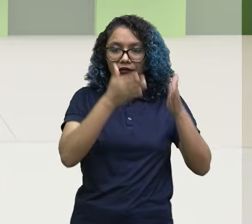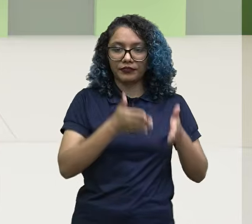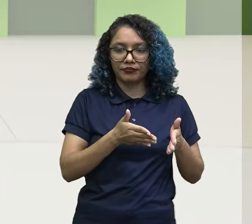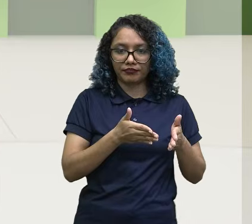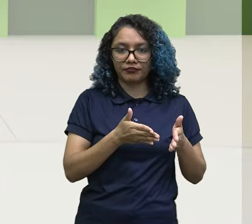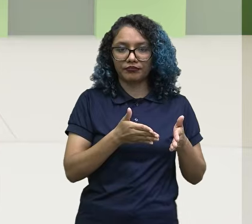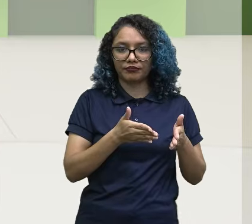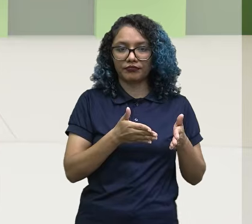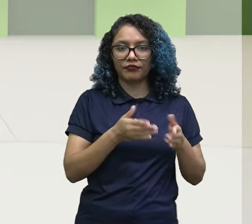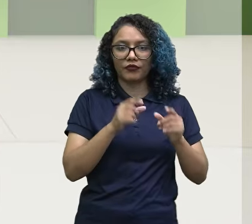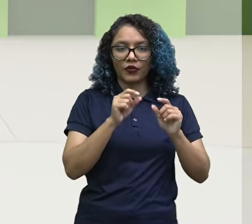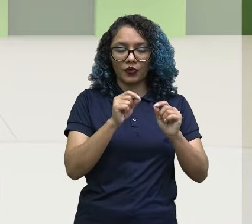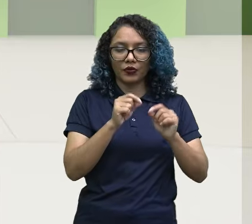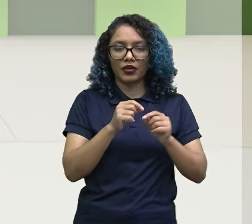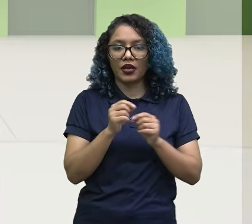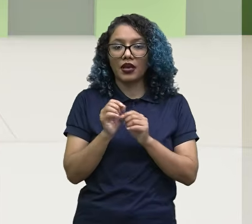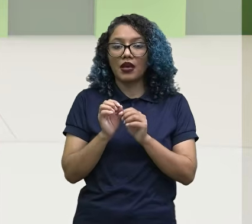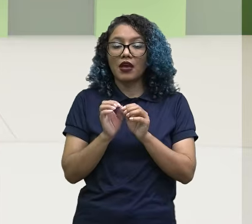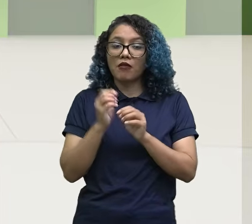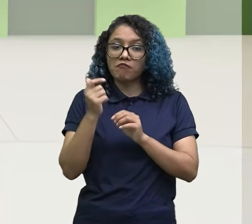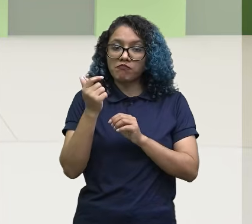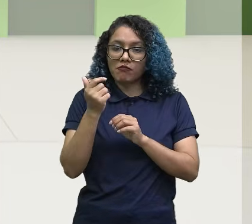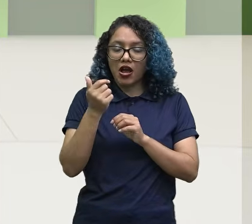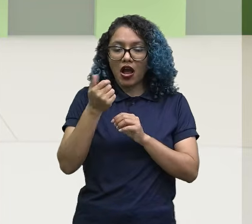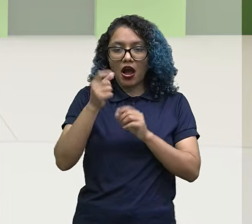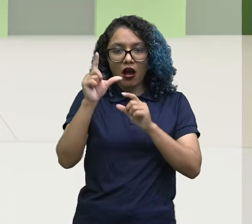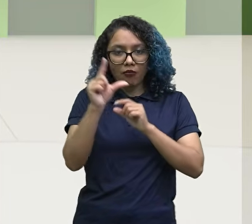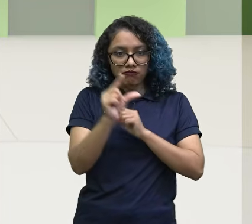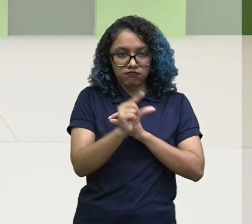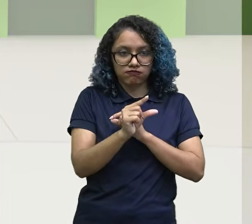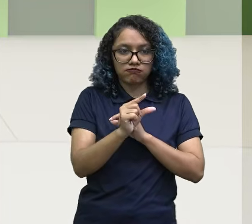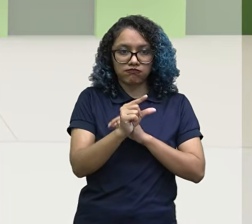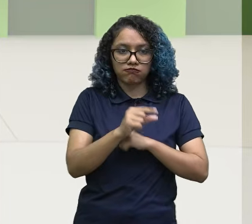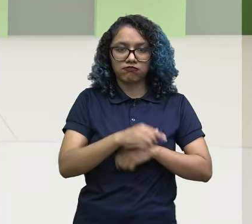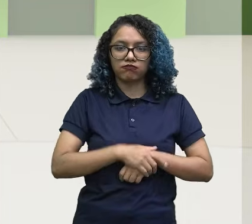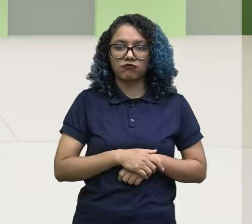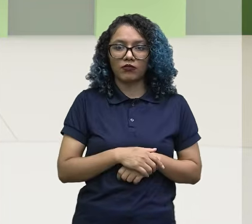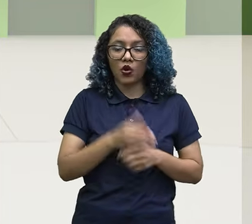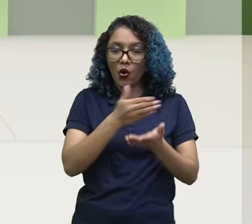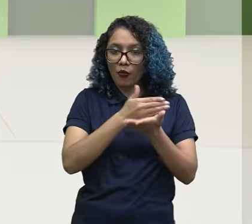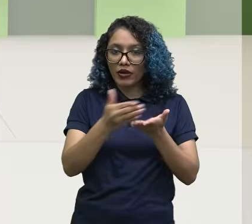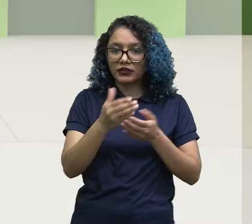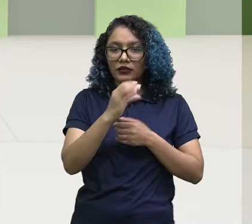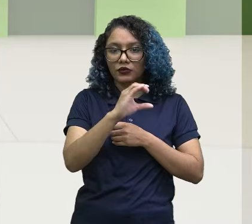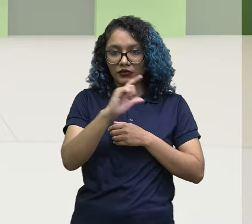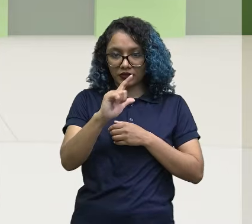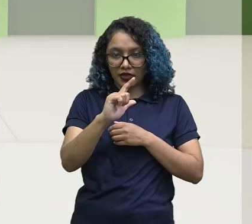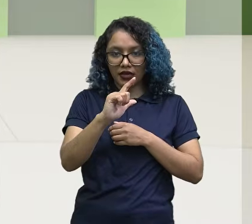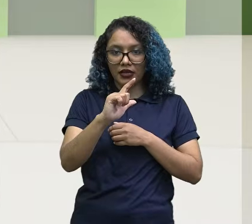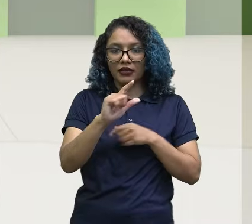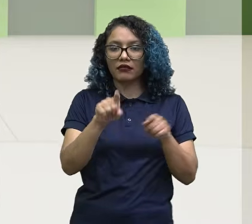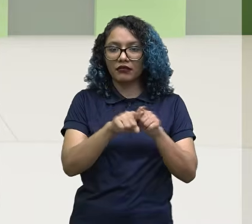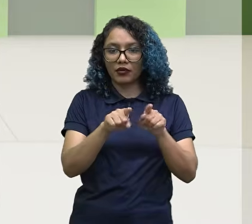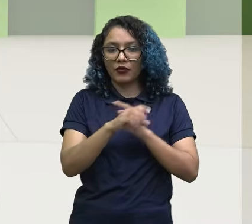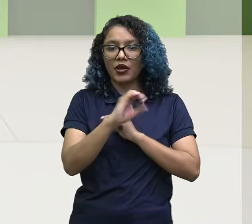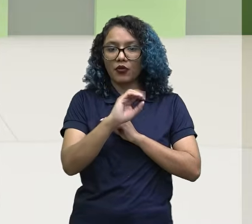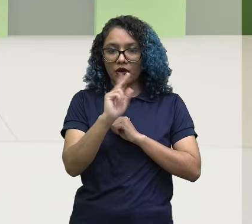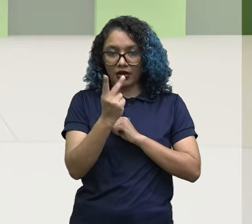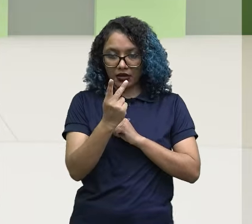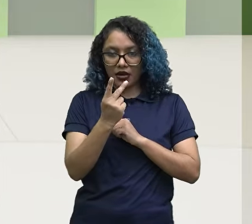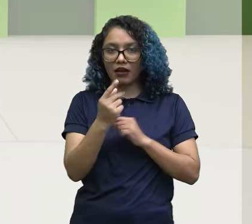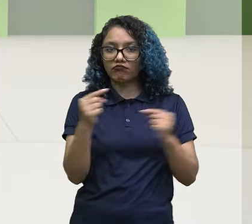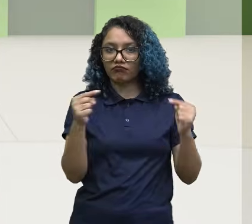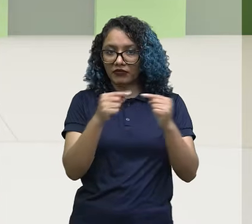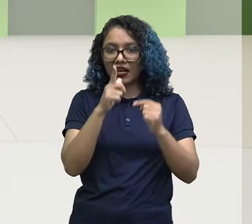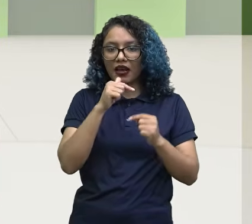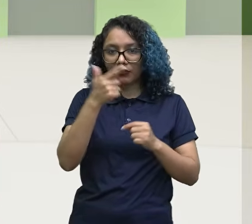é a ordem decrescente de facilidade de descarga dos ânions. E aí começa no cloreto, passa pelo OH, que é o íon da água,